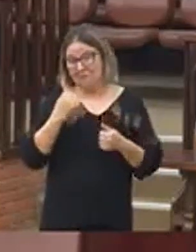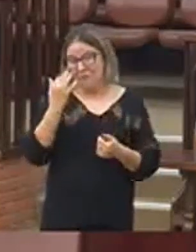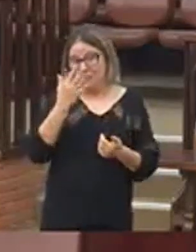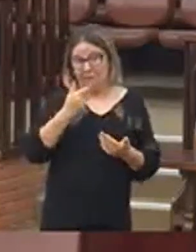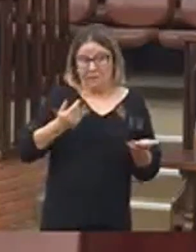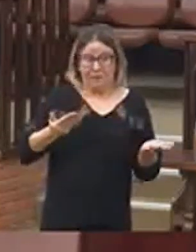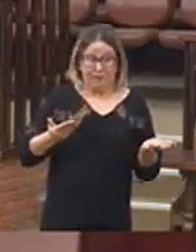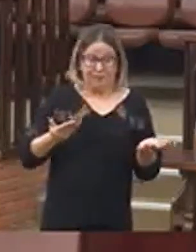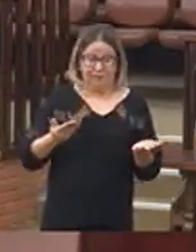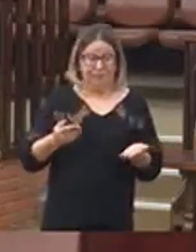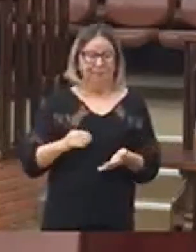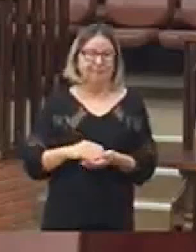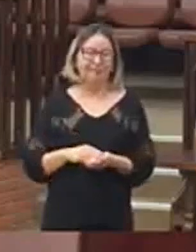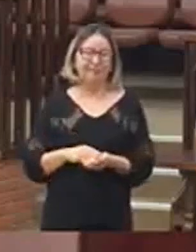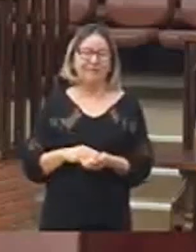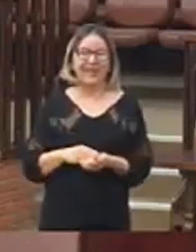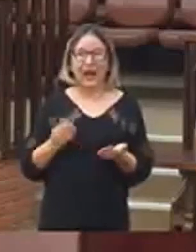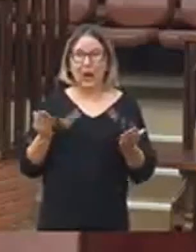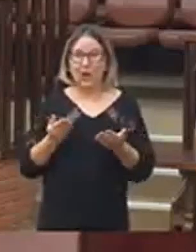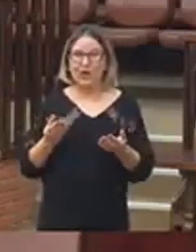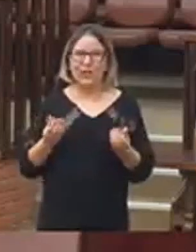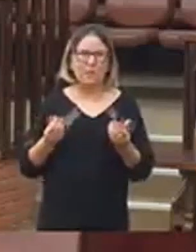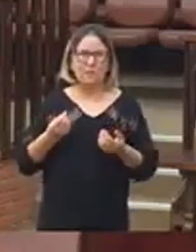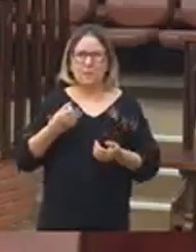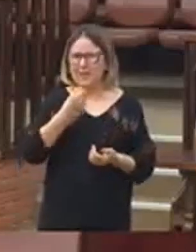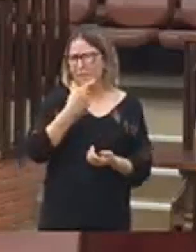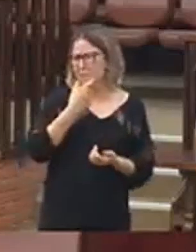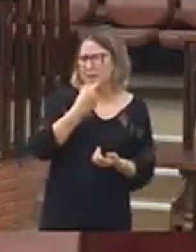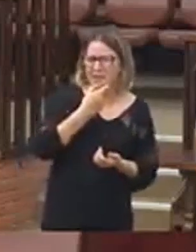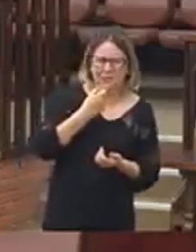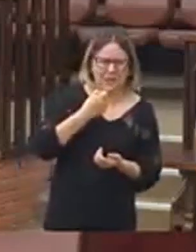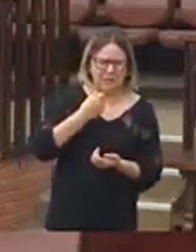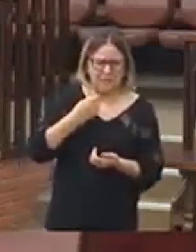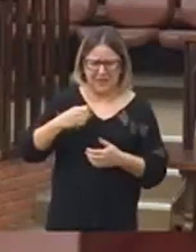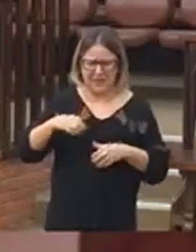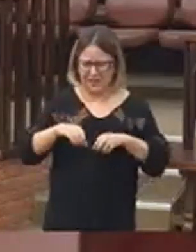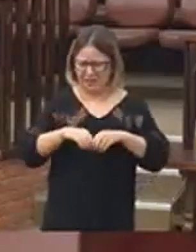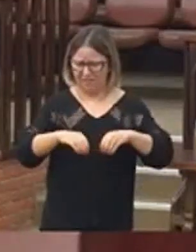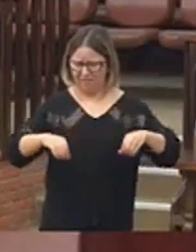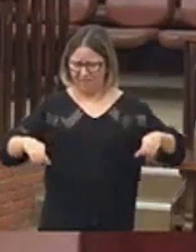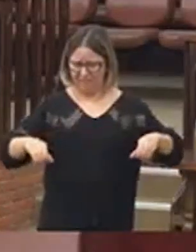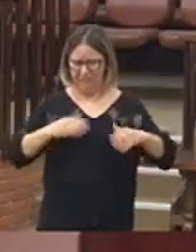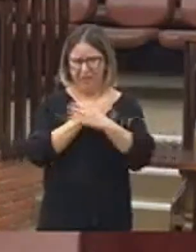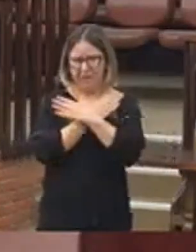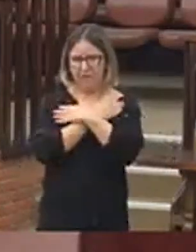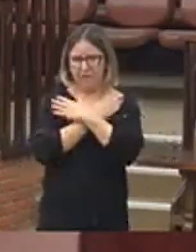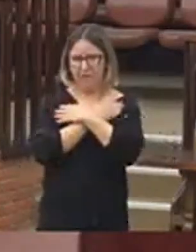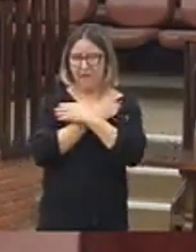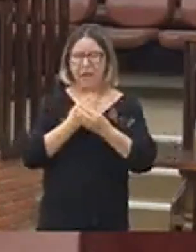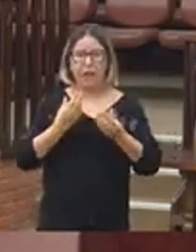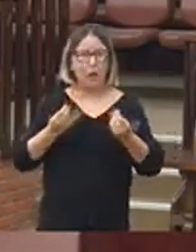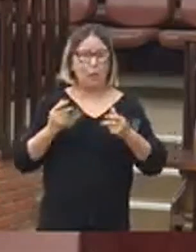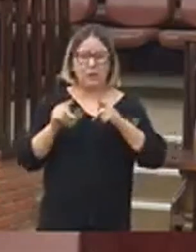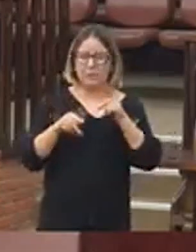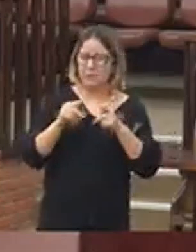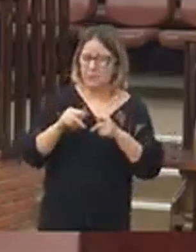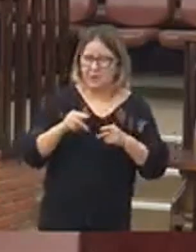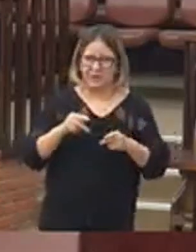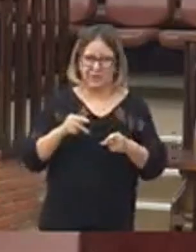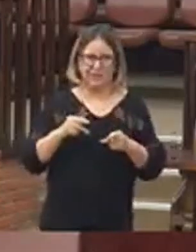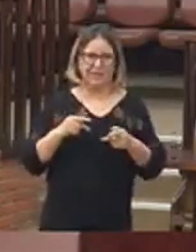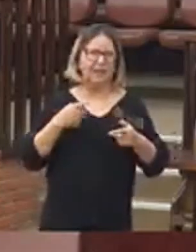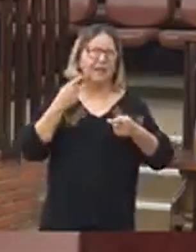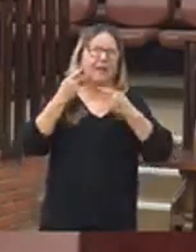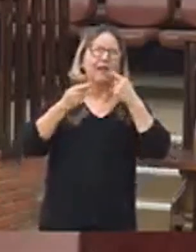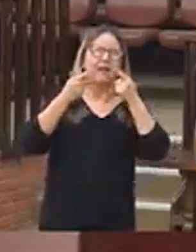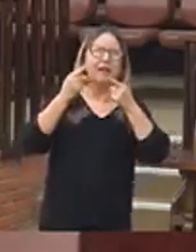Hoje em dia tem muita piada em velório. Tem muita gente que conta história, que fica